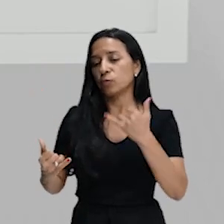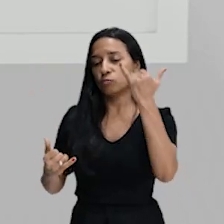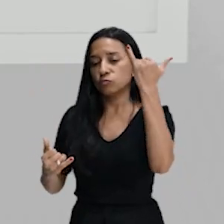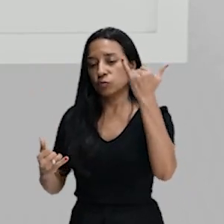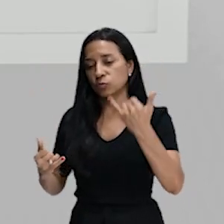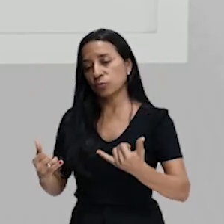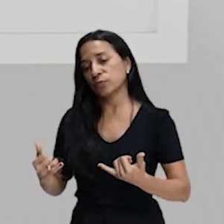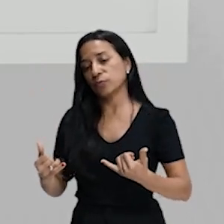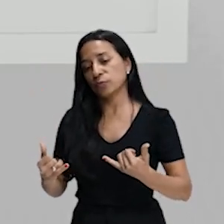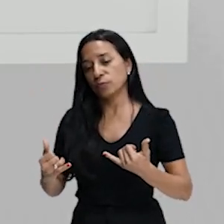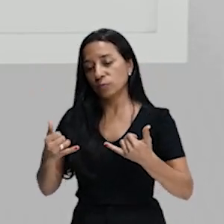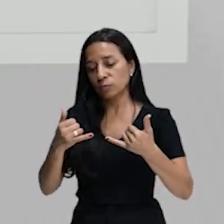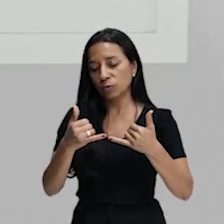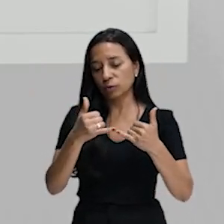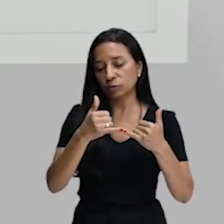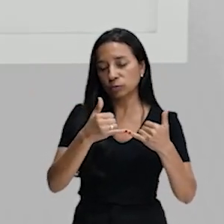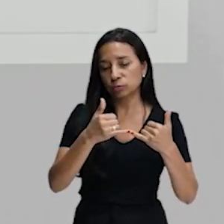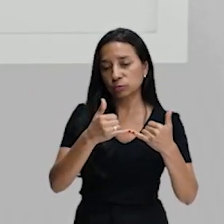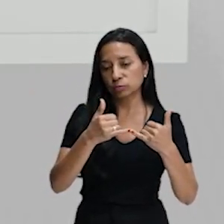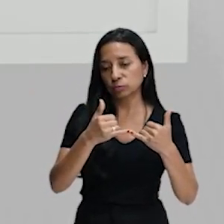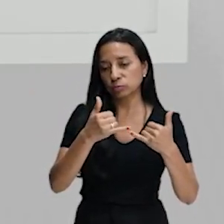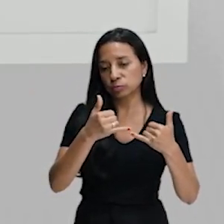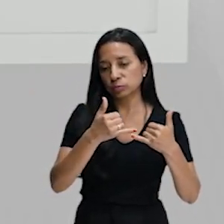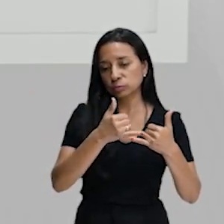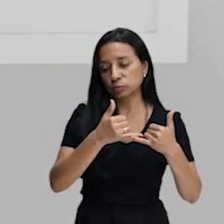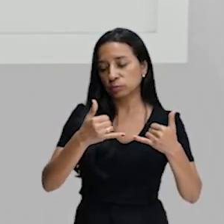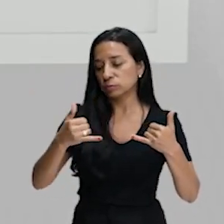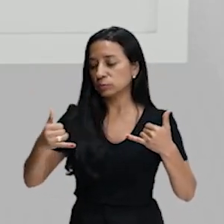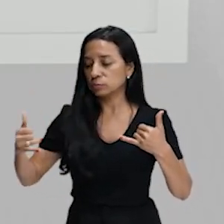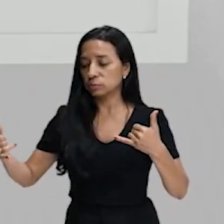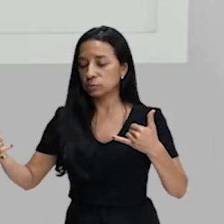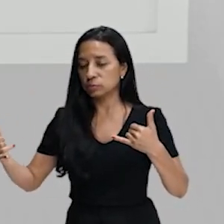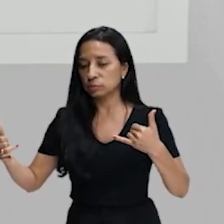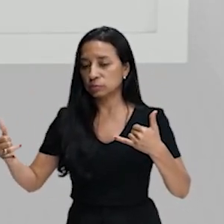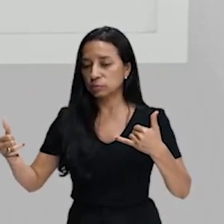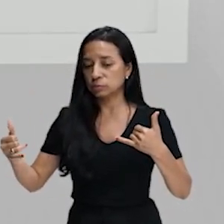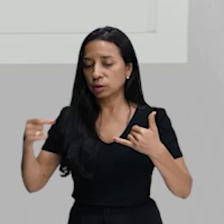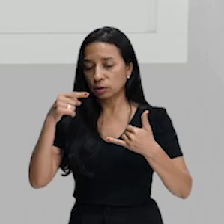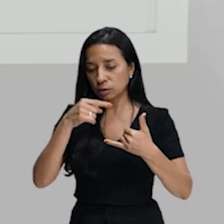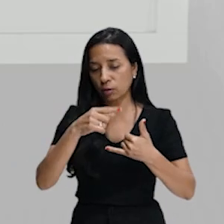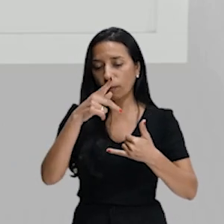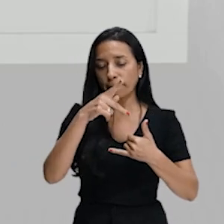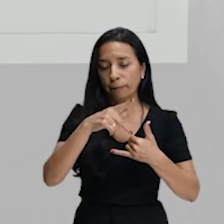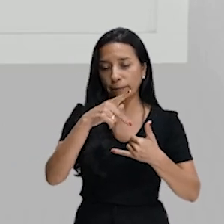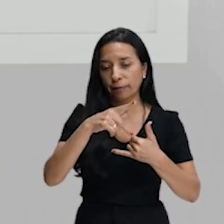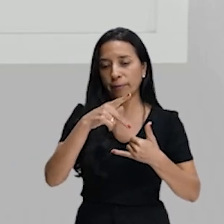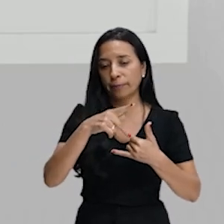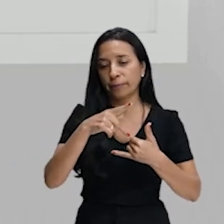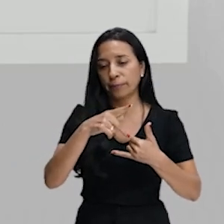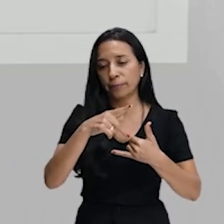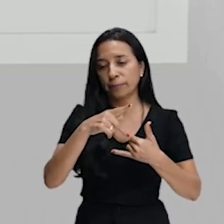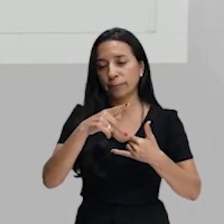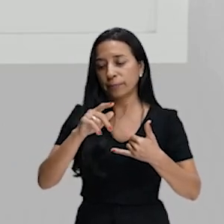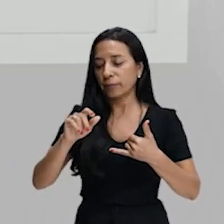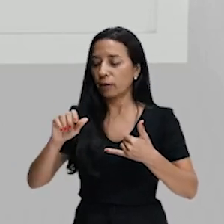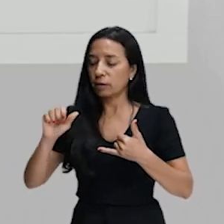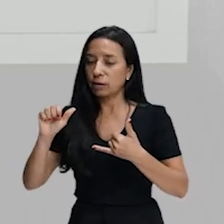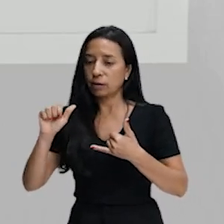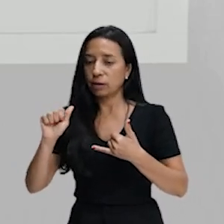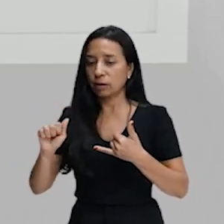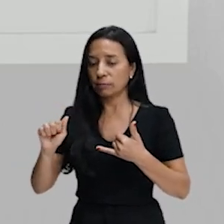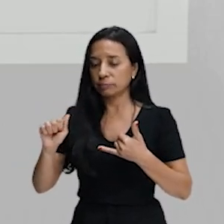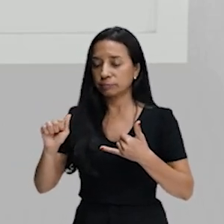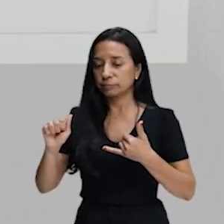Então esse fio, ele está aqui a algumas distâncias, né? Então este é o ponto A, que está se falando na questão.